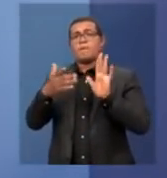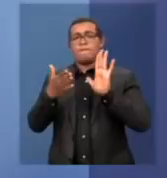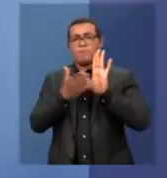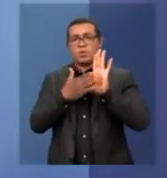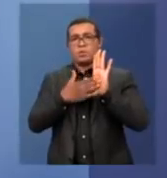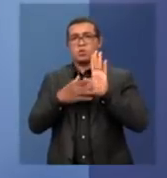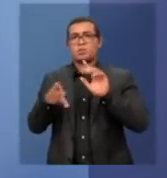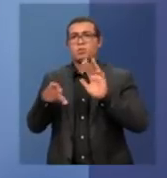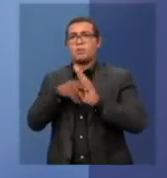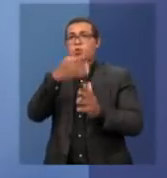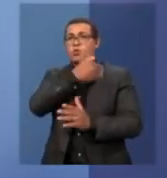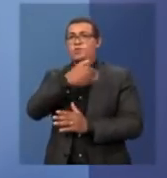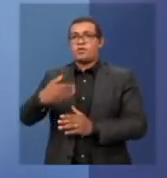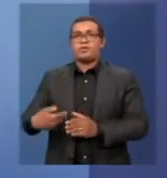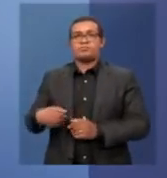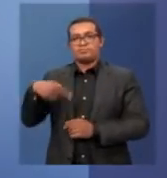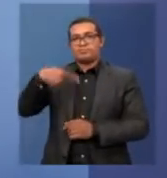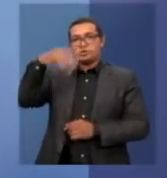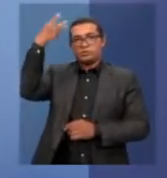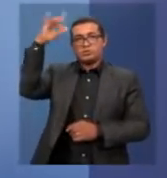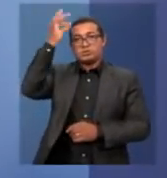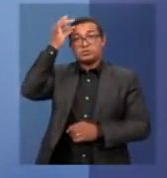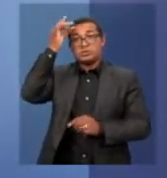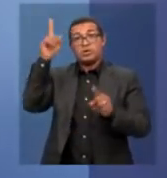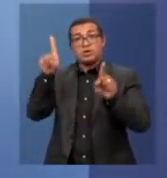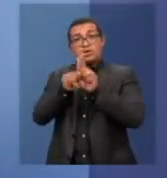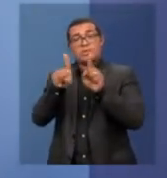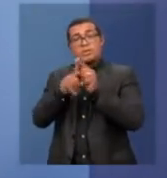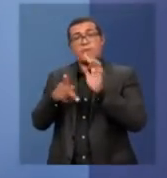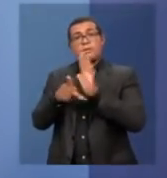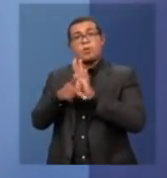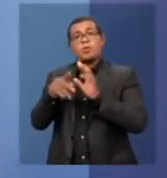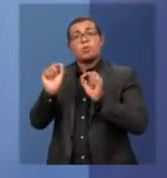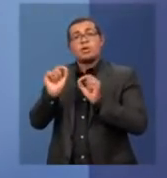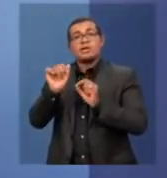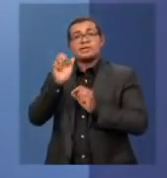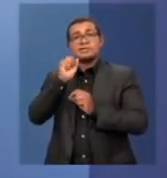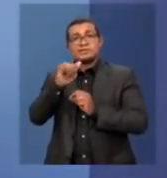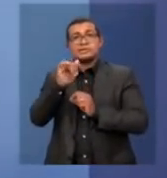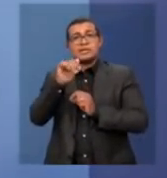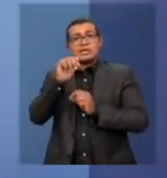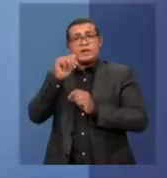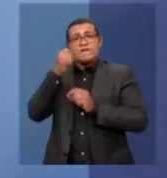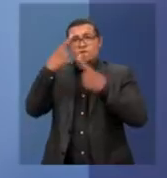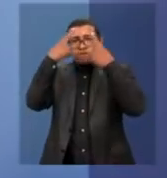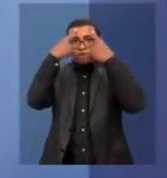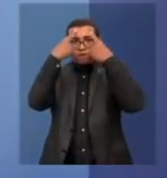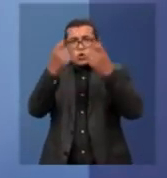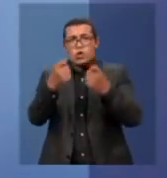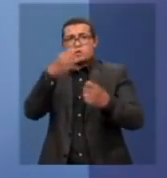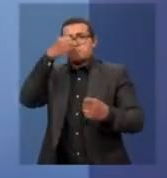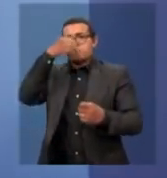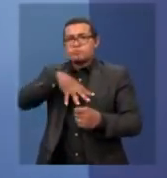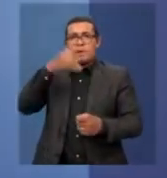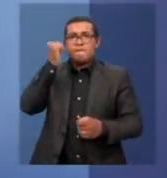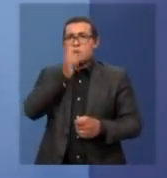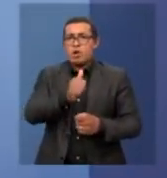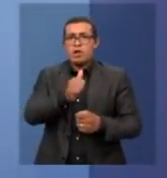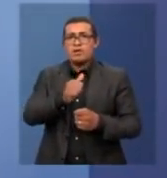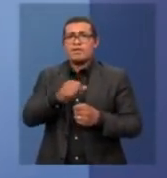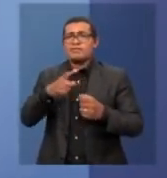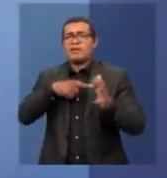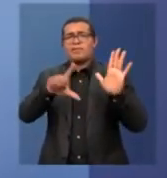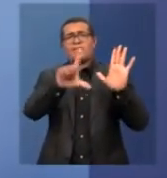governo do estado inclusive para amparar a política contrária violência radicalmente contrária eu tenho infinitas